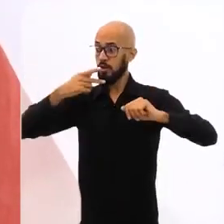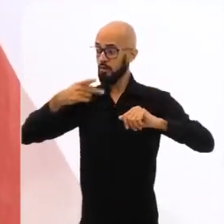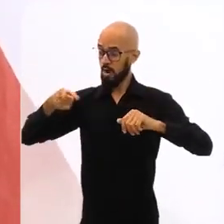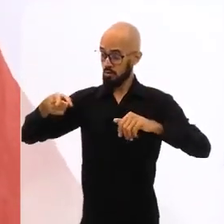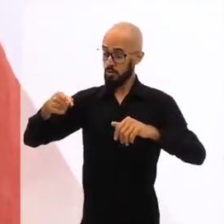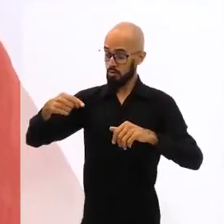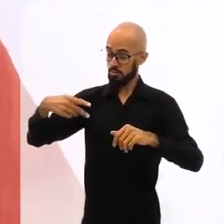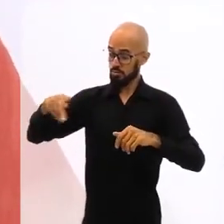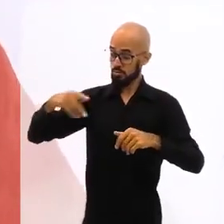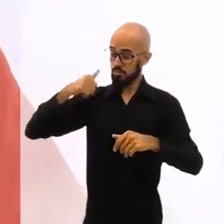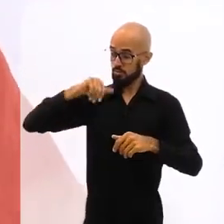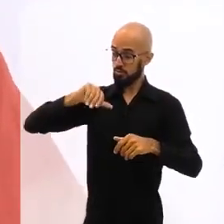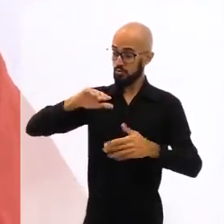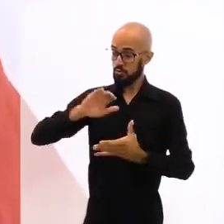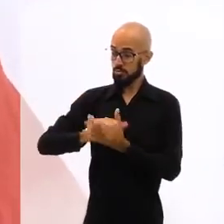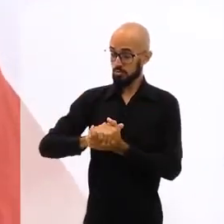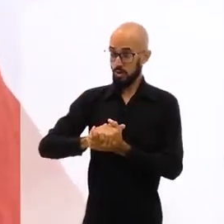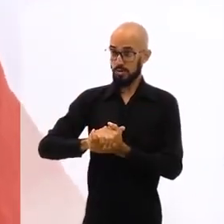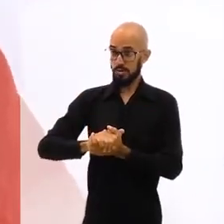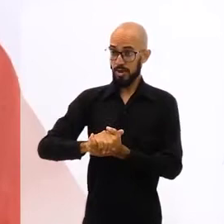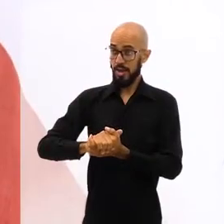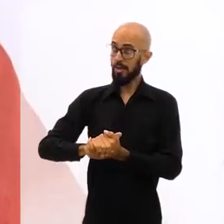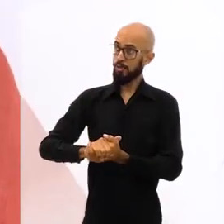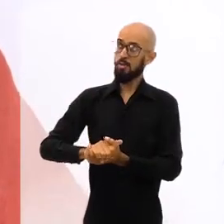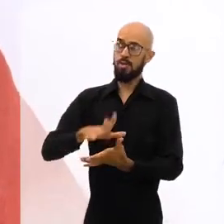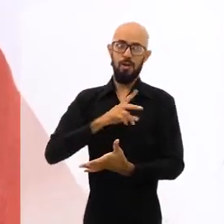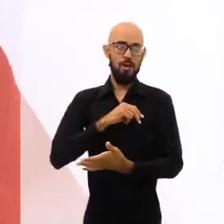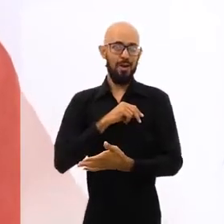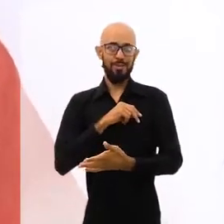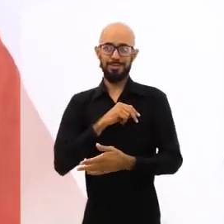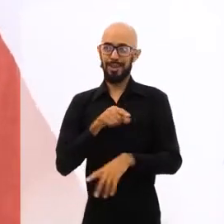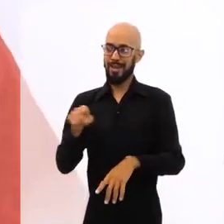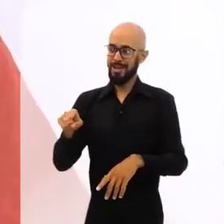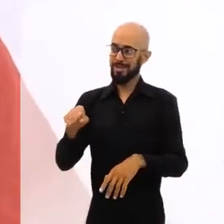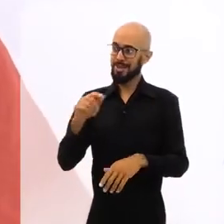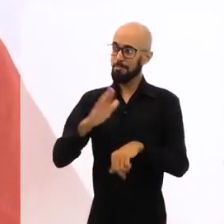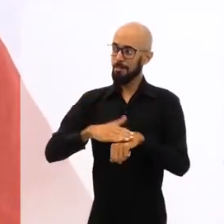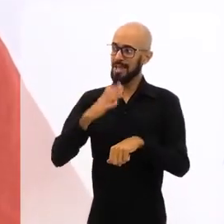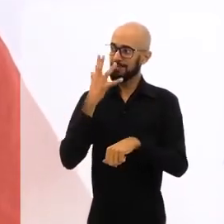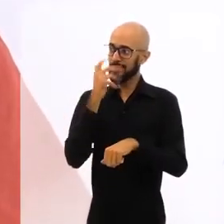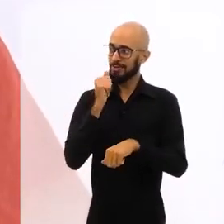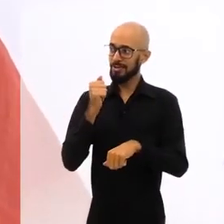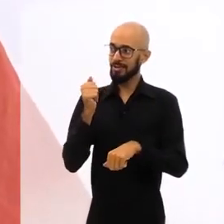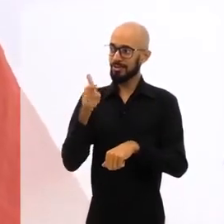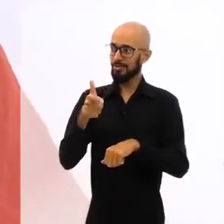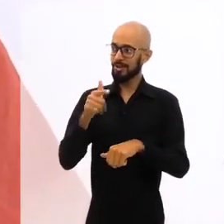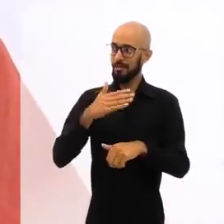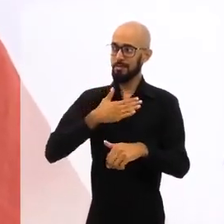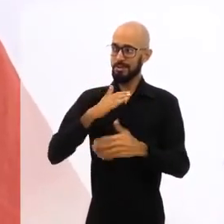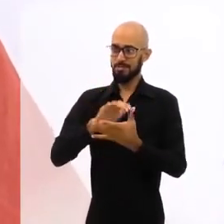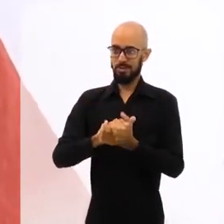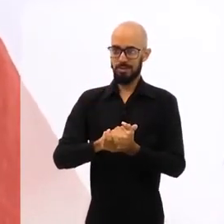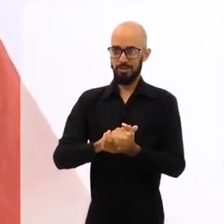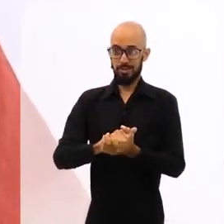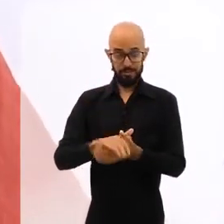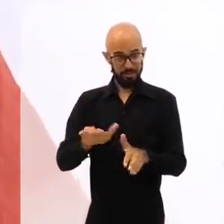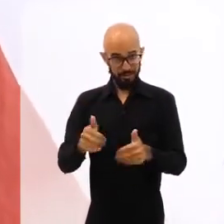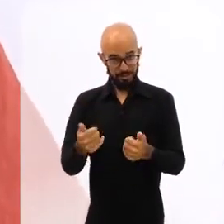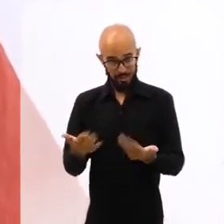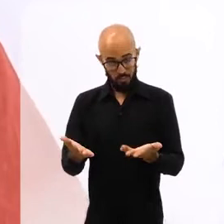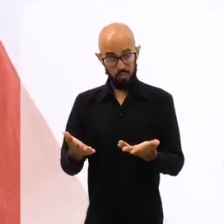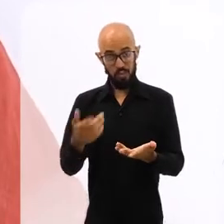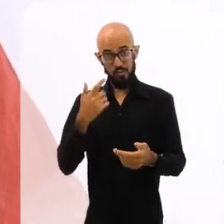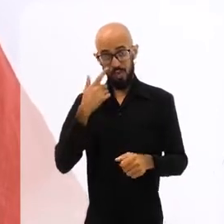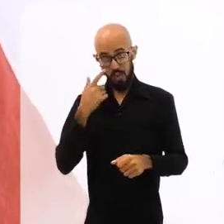sua esposa... Nossa, essas são muito mais lindas do que essa minha esposa. Ele está vendo? Então essa beleza que você